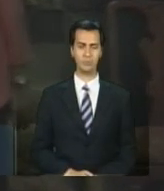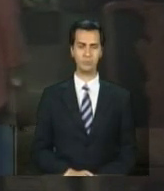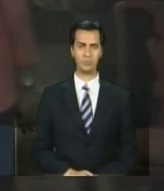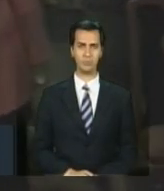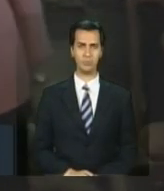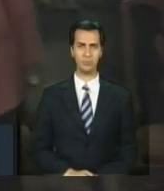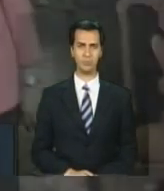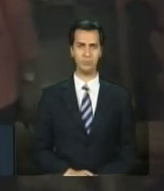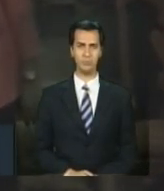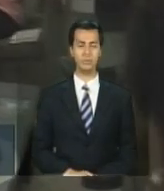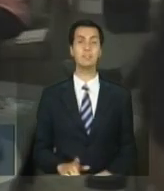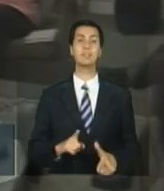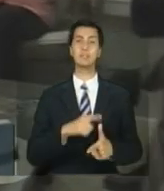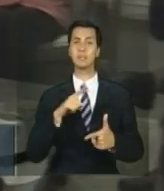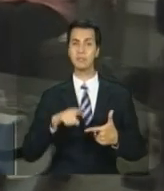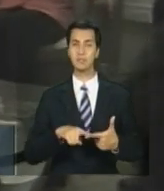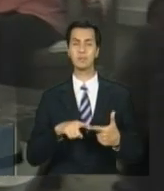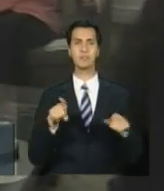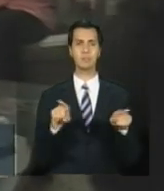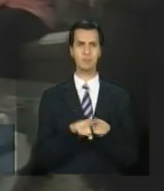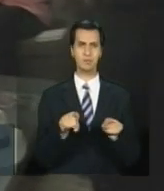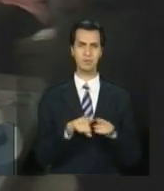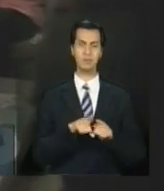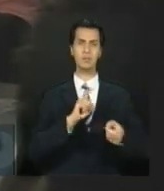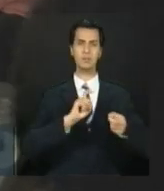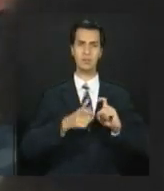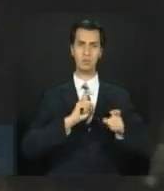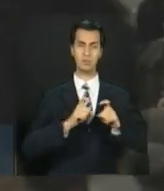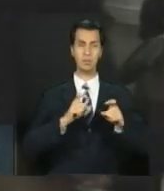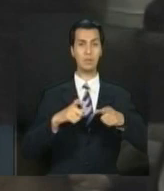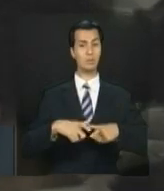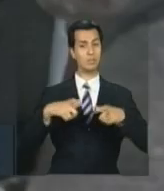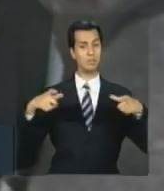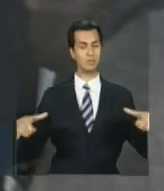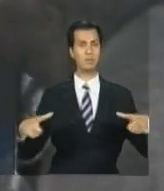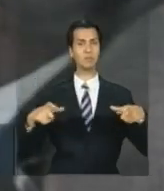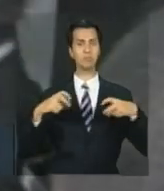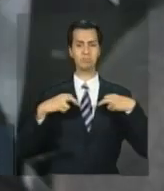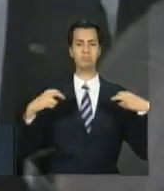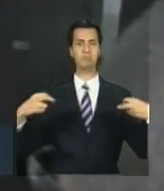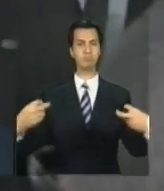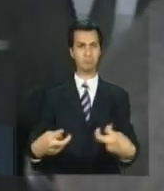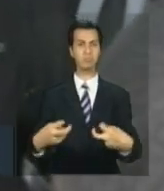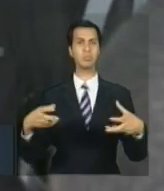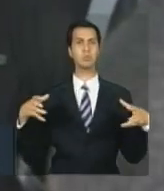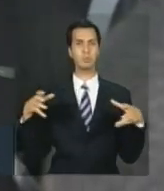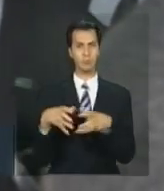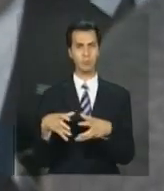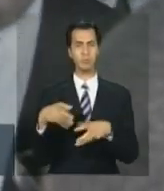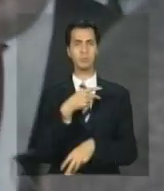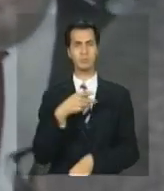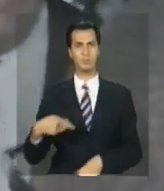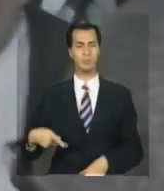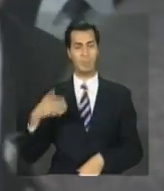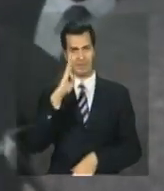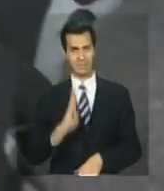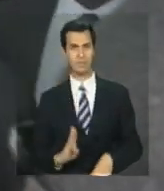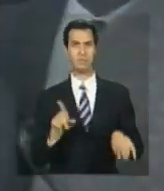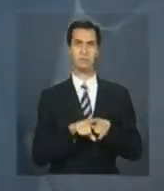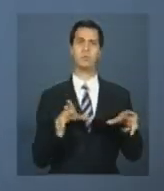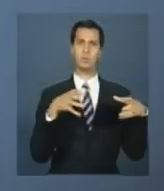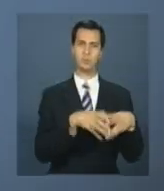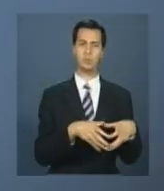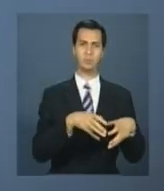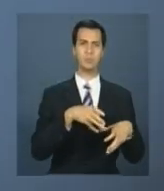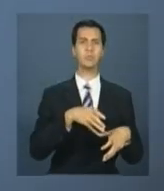e também uma reunião ampliada com a participação da comitiva dos dois países.